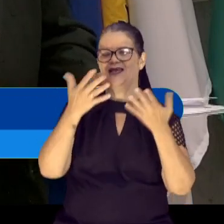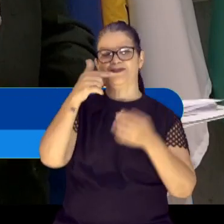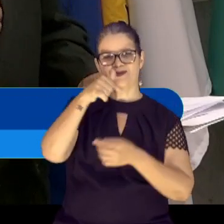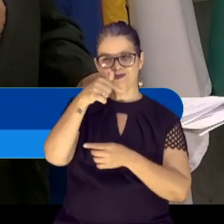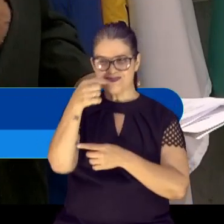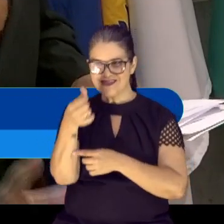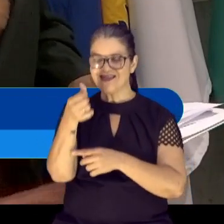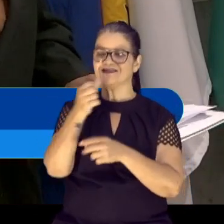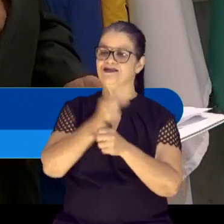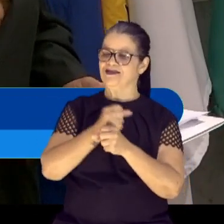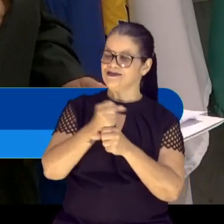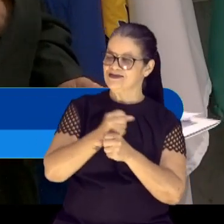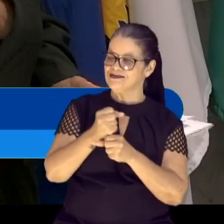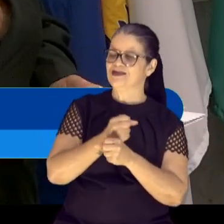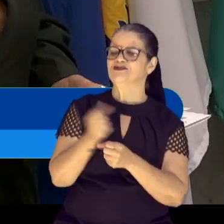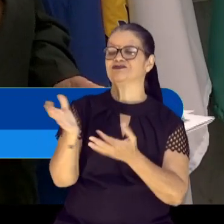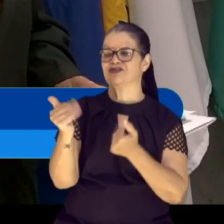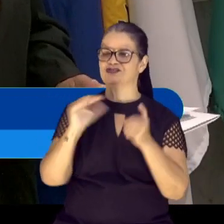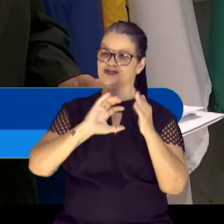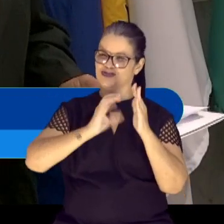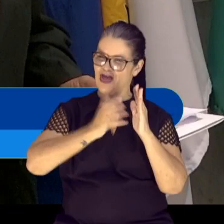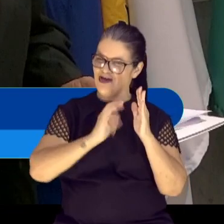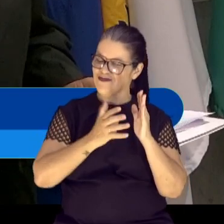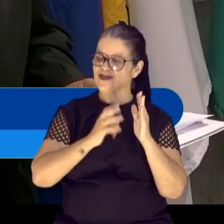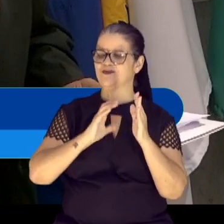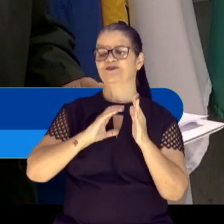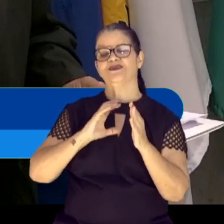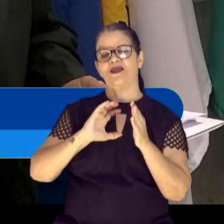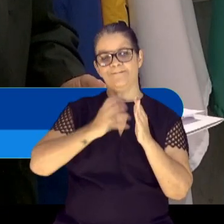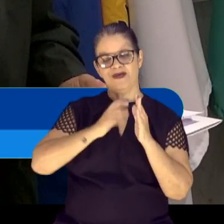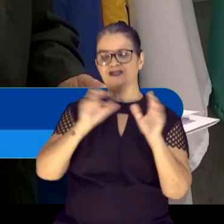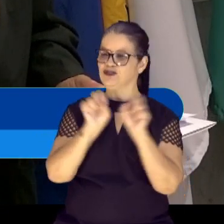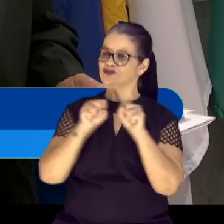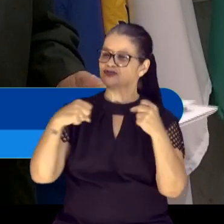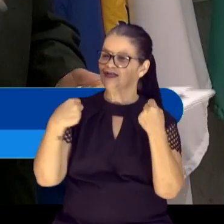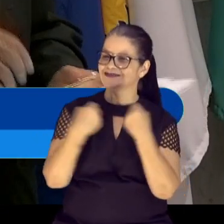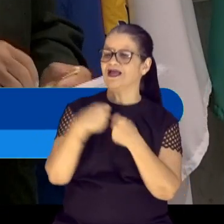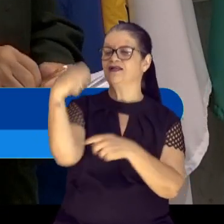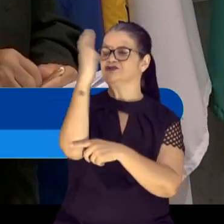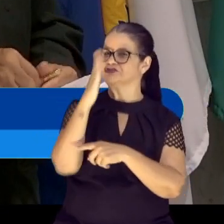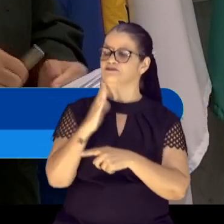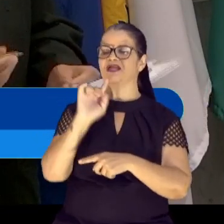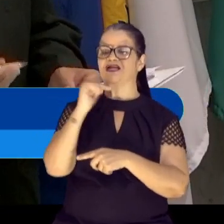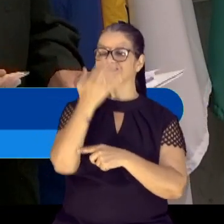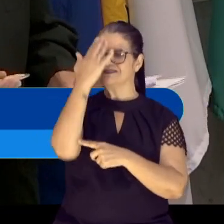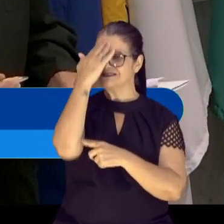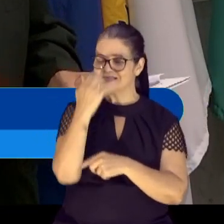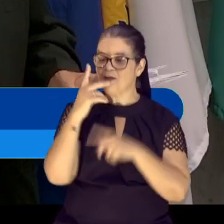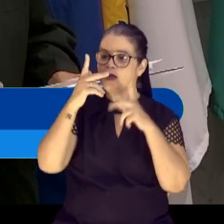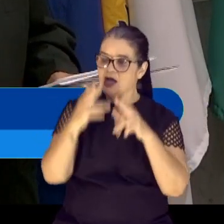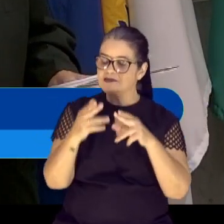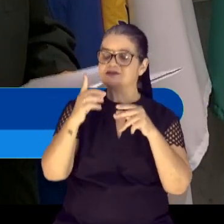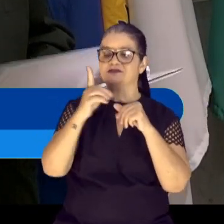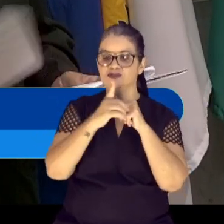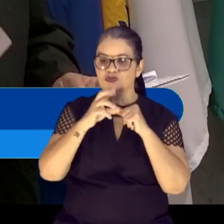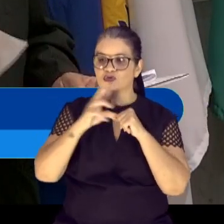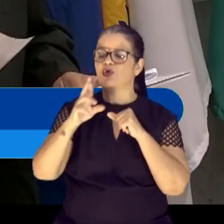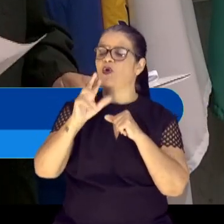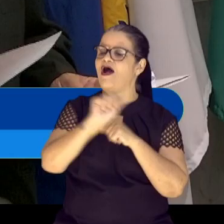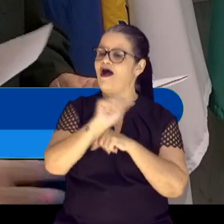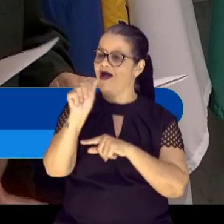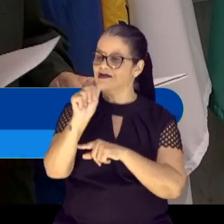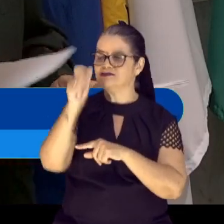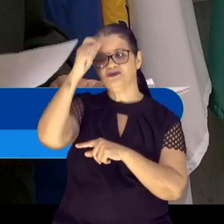76 anos desse jovem partido, Partido Socialista Brasileiro, a gente sabe que, assim como o doutor Arraes,